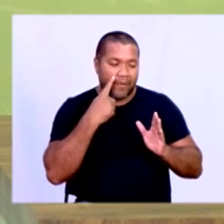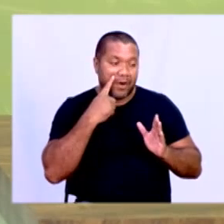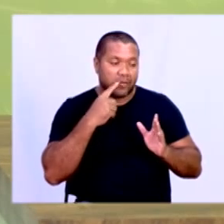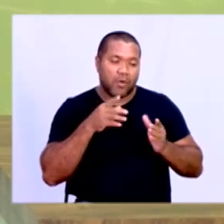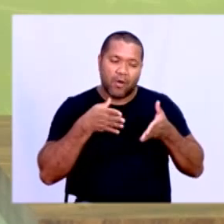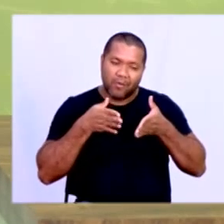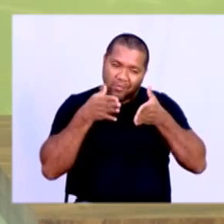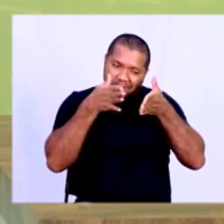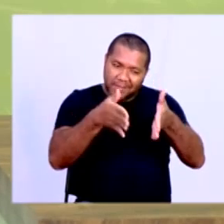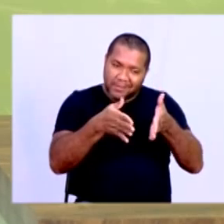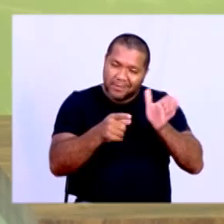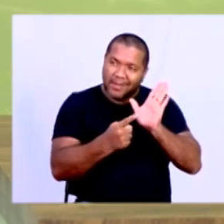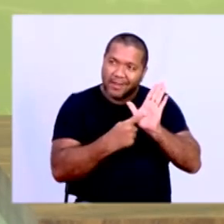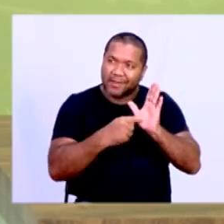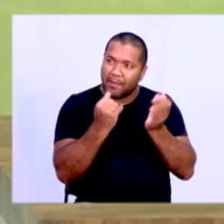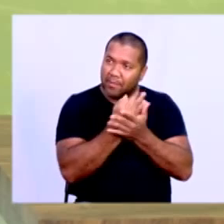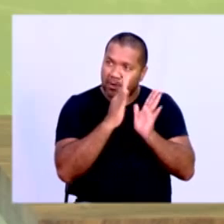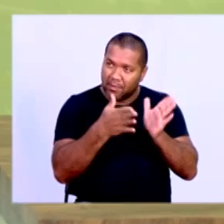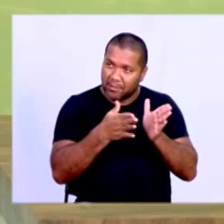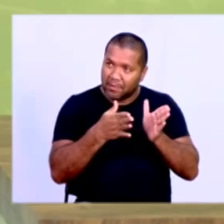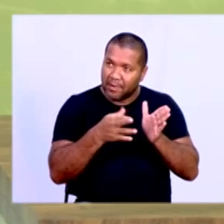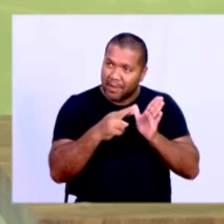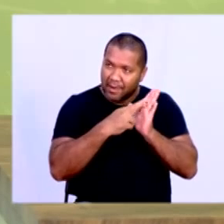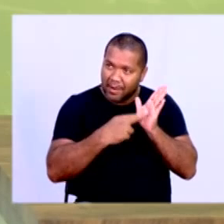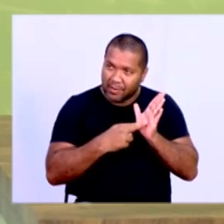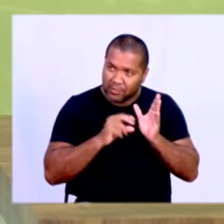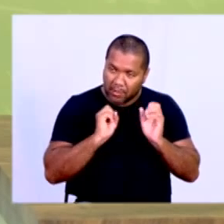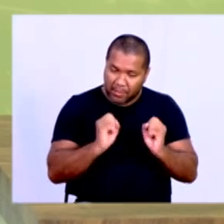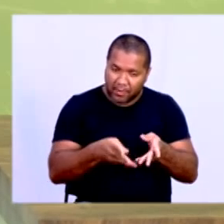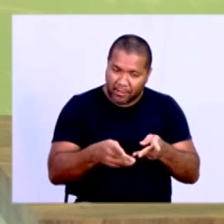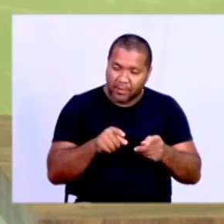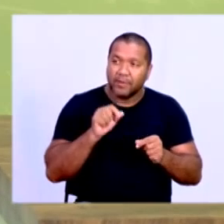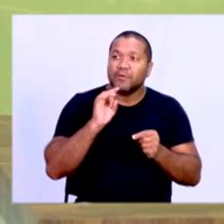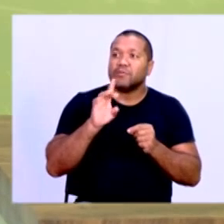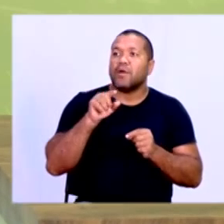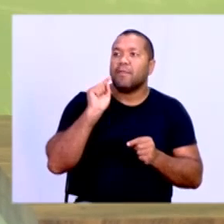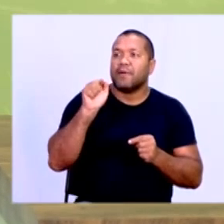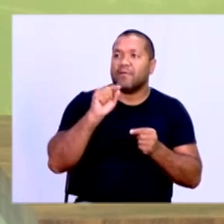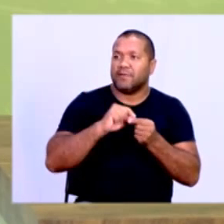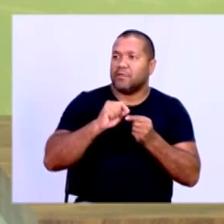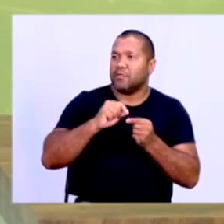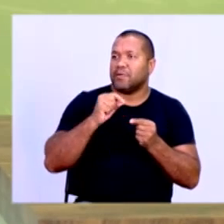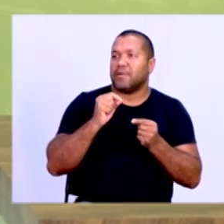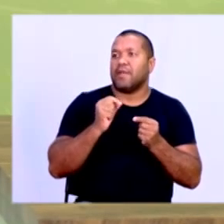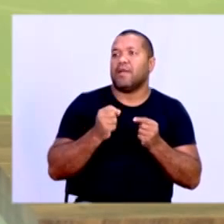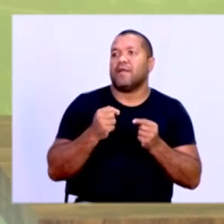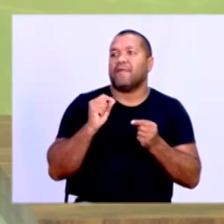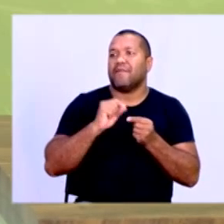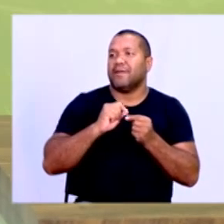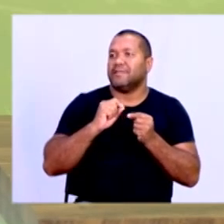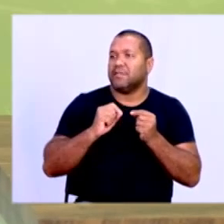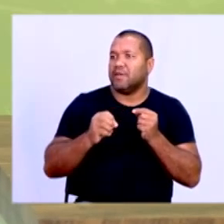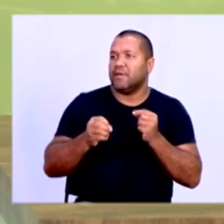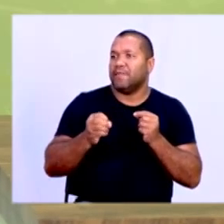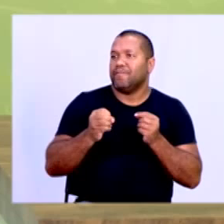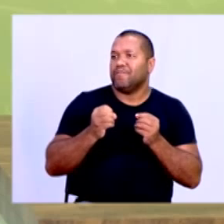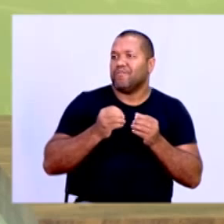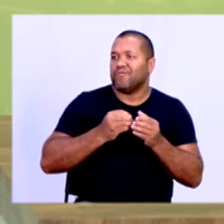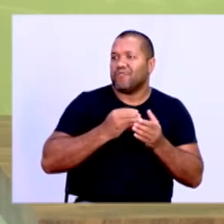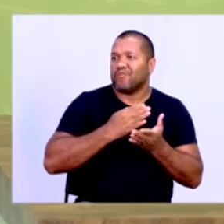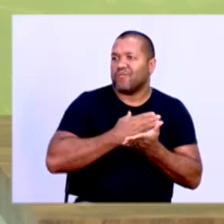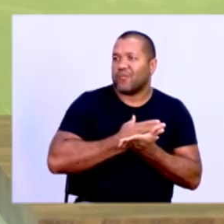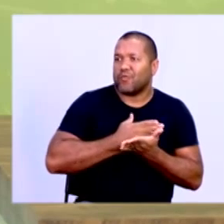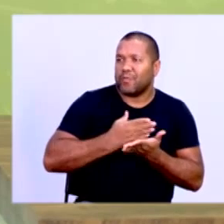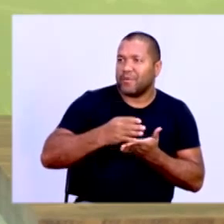pronto. Então, como o professor disse anteriormente, é só para que você não tenha que reconstruir tudo do nada, do vazio. Então, o caminho que você